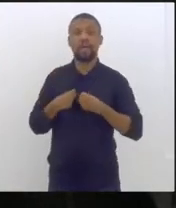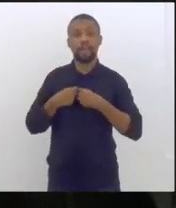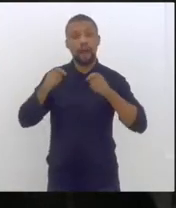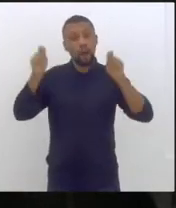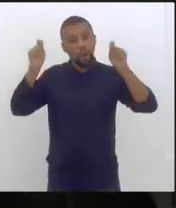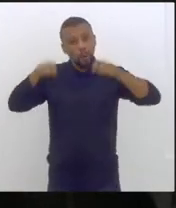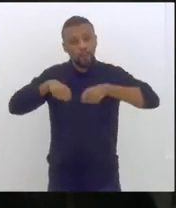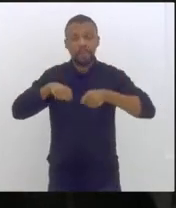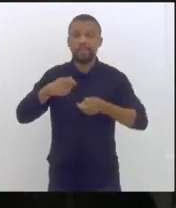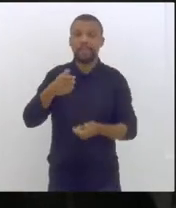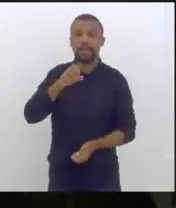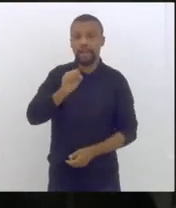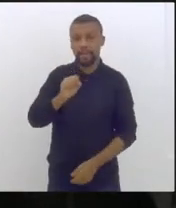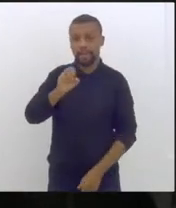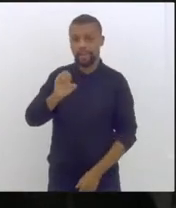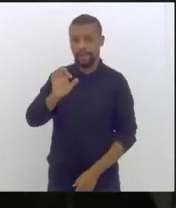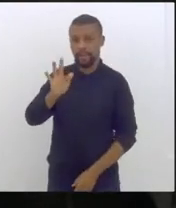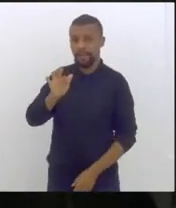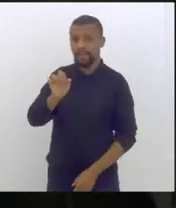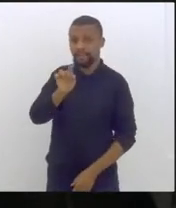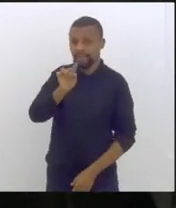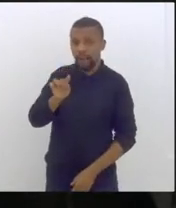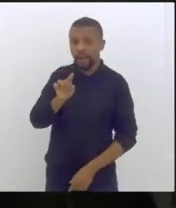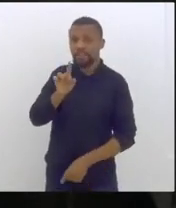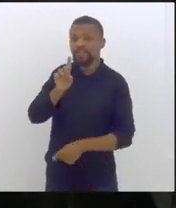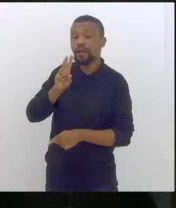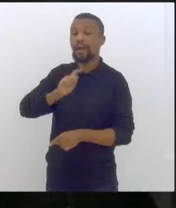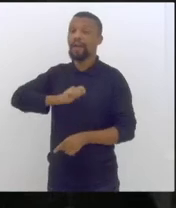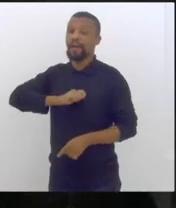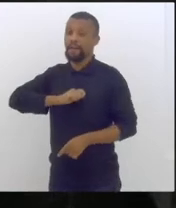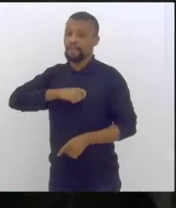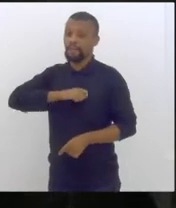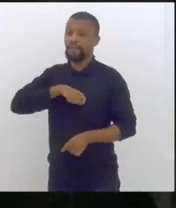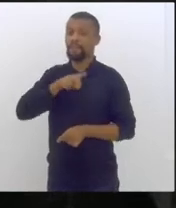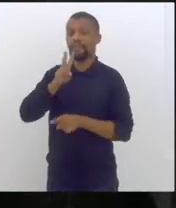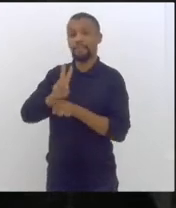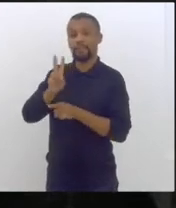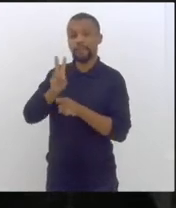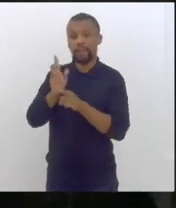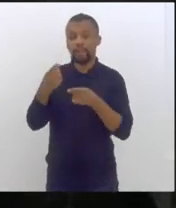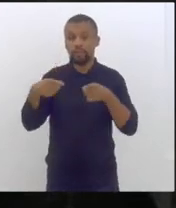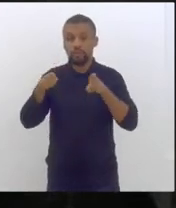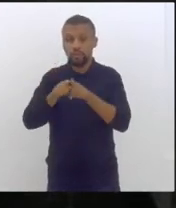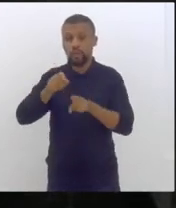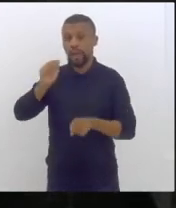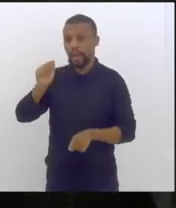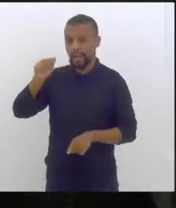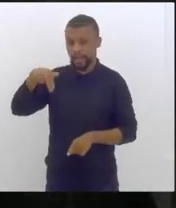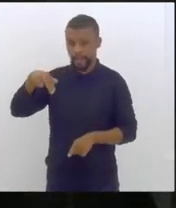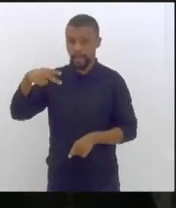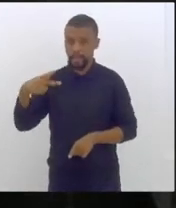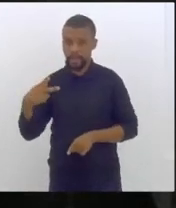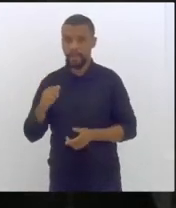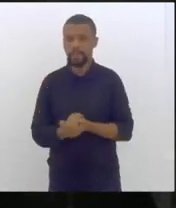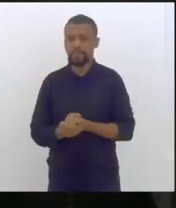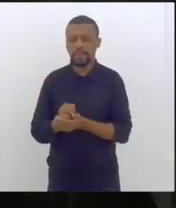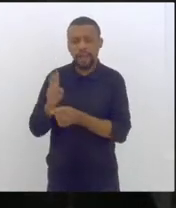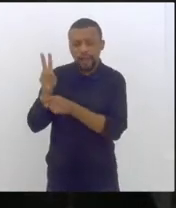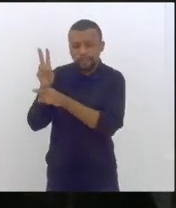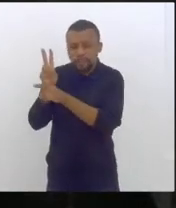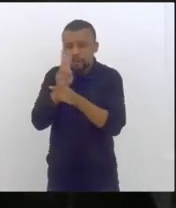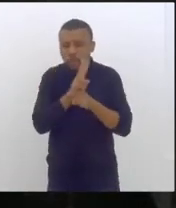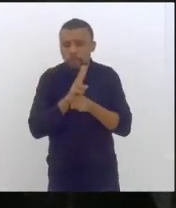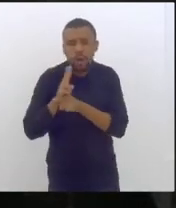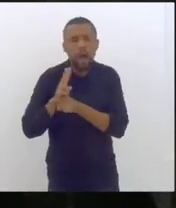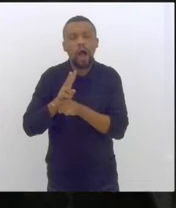secretaria de fazenda também fiscalizar junto com NP e as planilhas